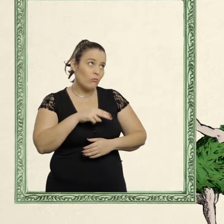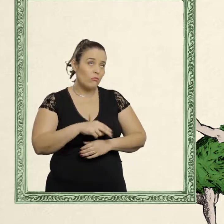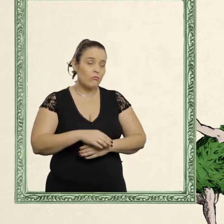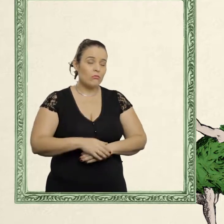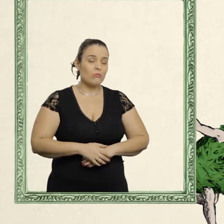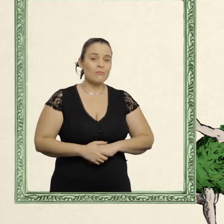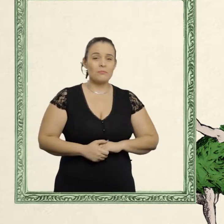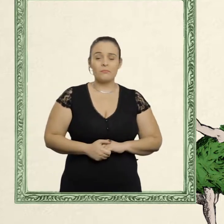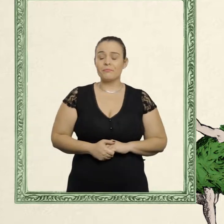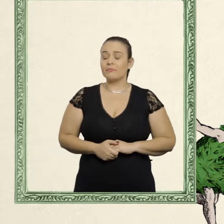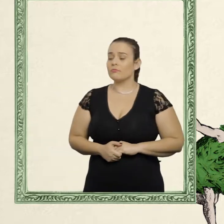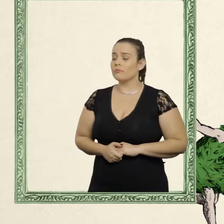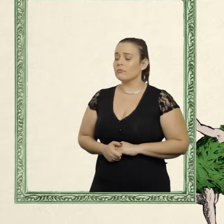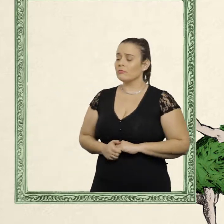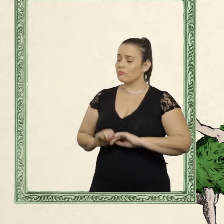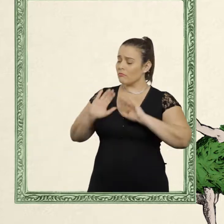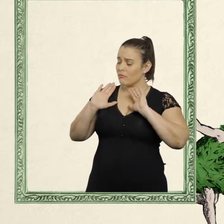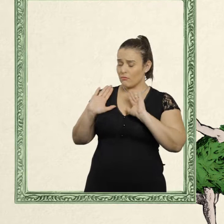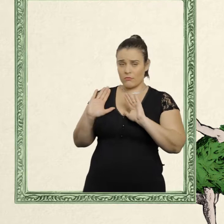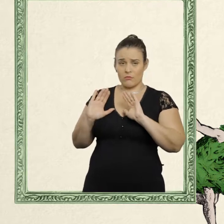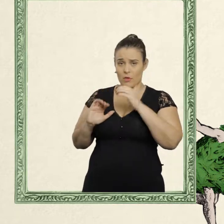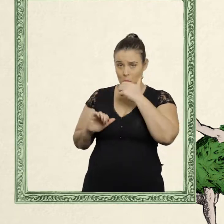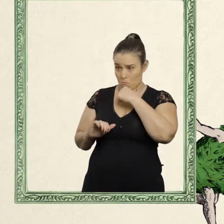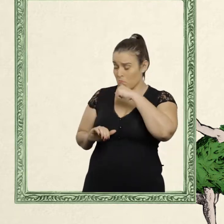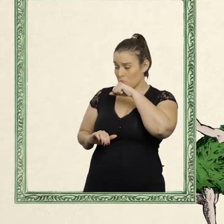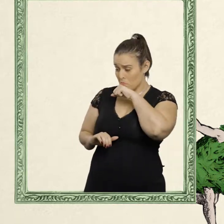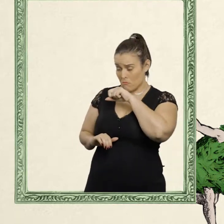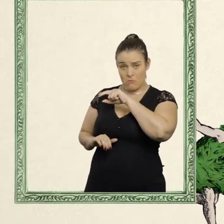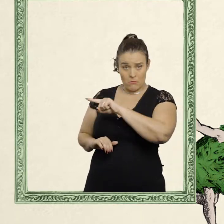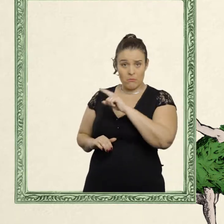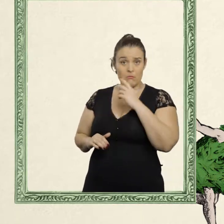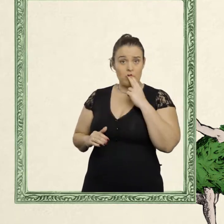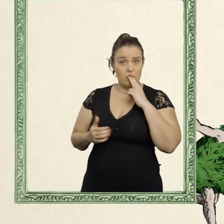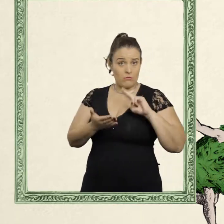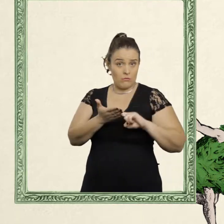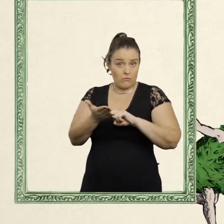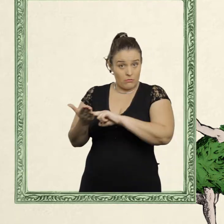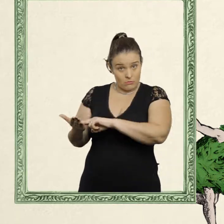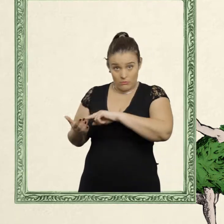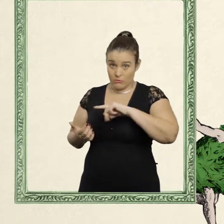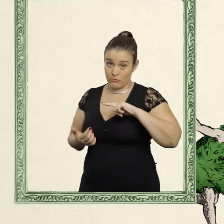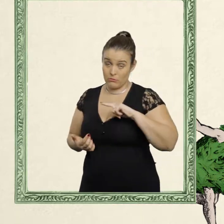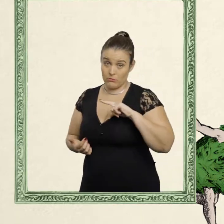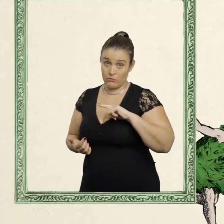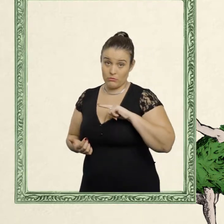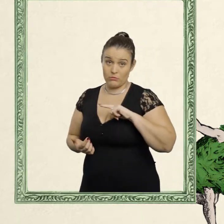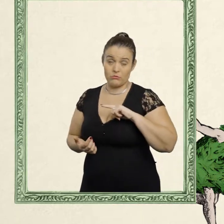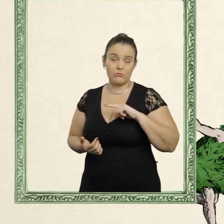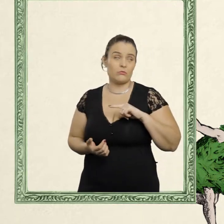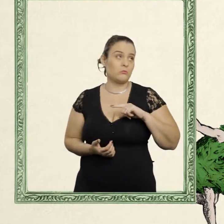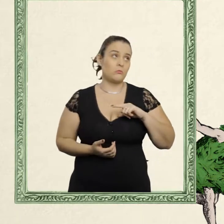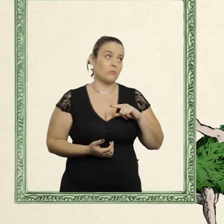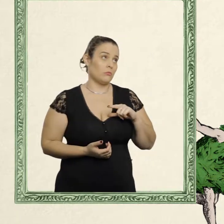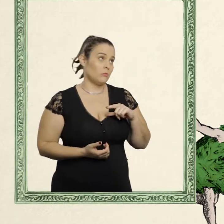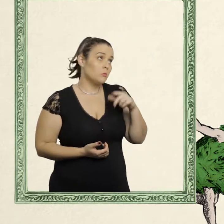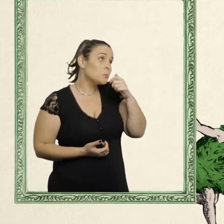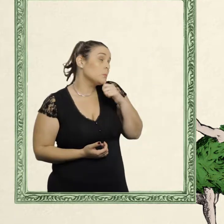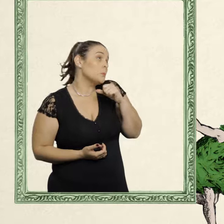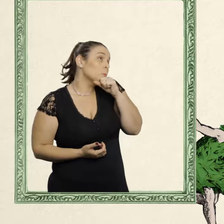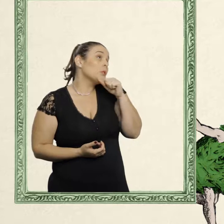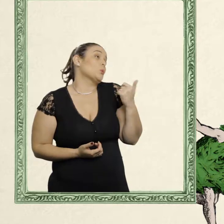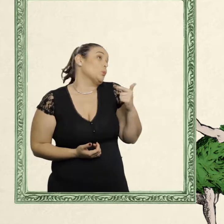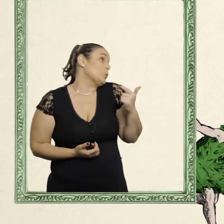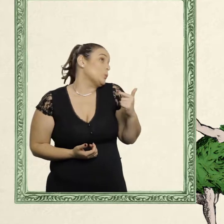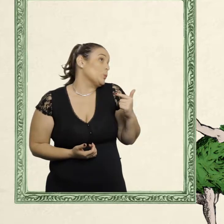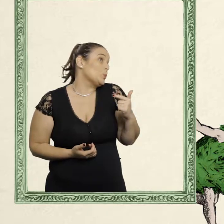carta. A menina falou: "Mas a sua mãe recebe cartas, não é?" Peter respondeu que